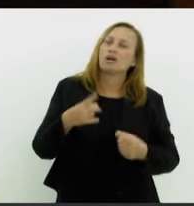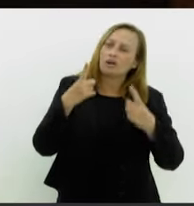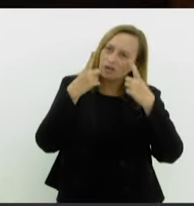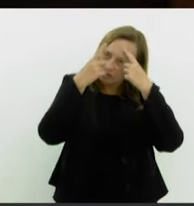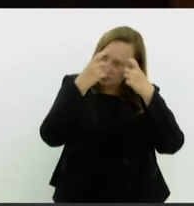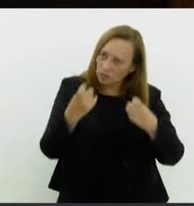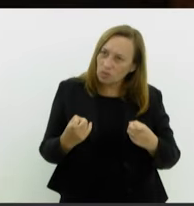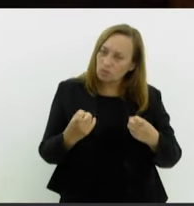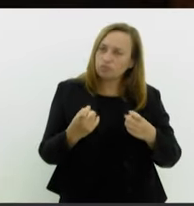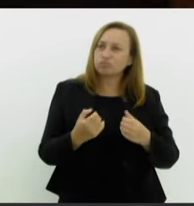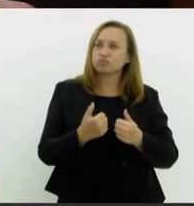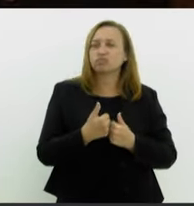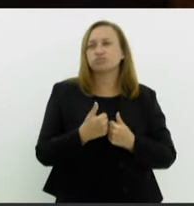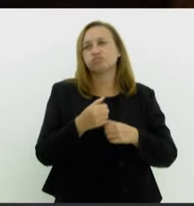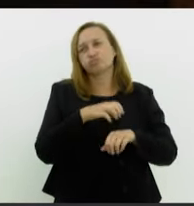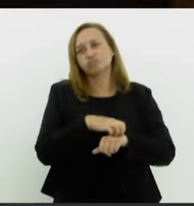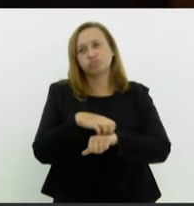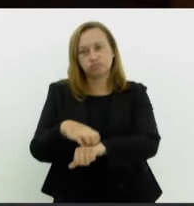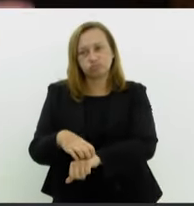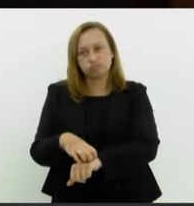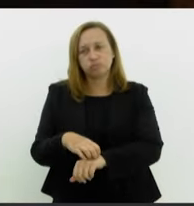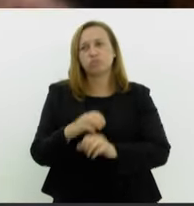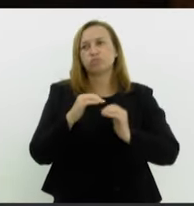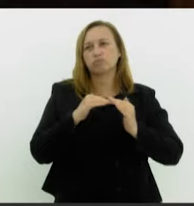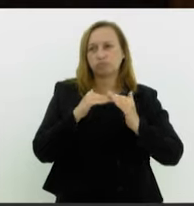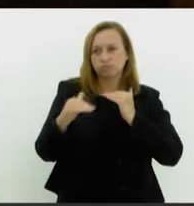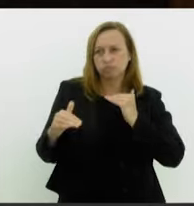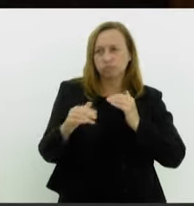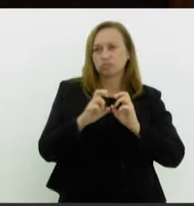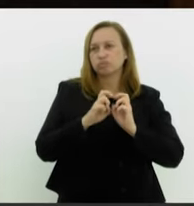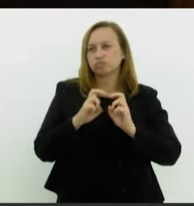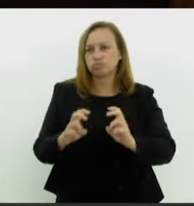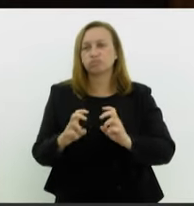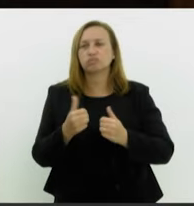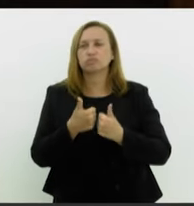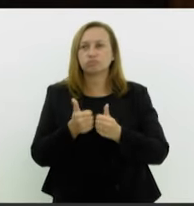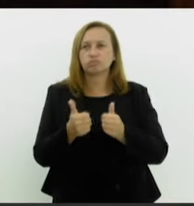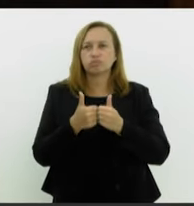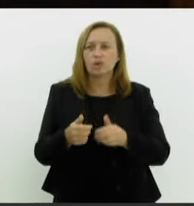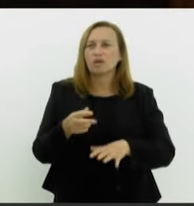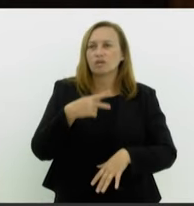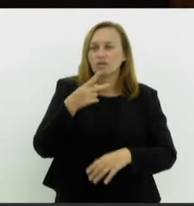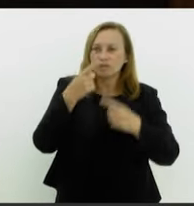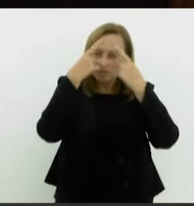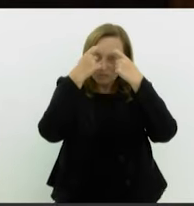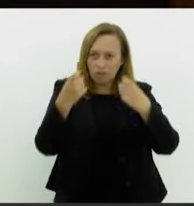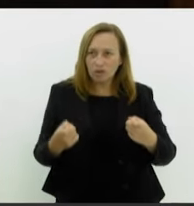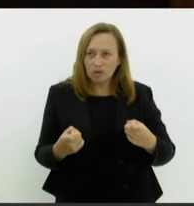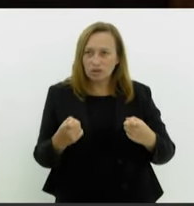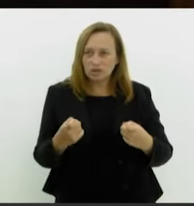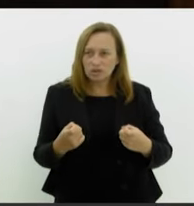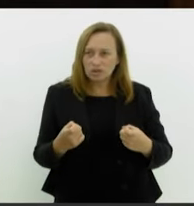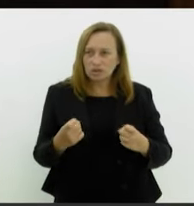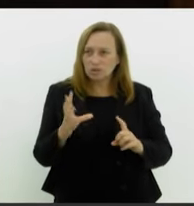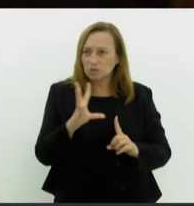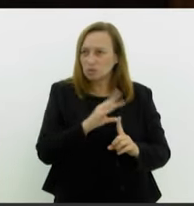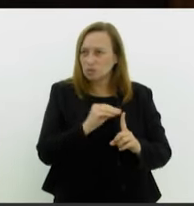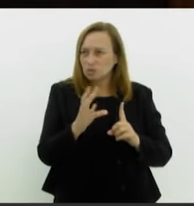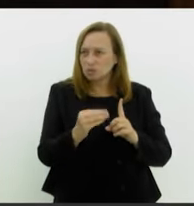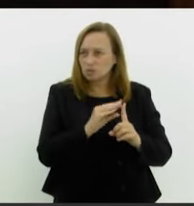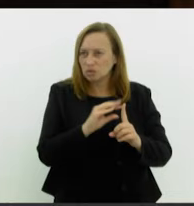transporte público quando a gente precisa pegar um metrô um trem um ônibus a gente fala da violência e do assédio lá no